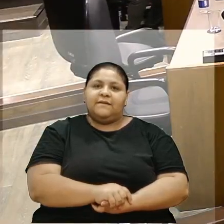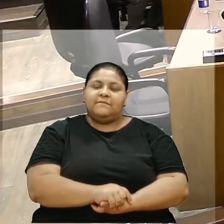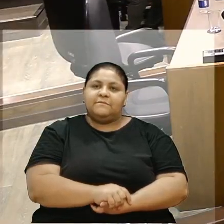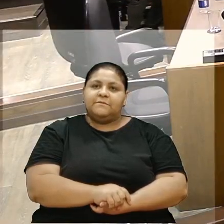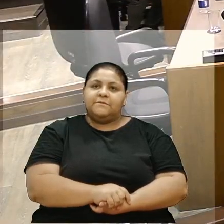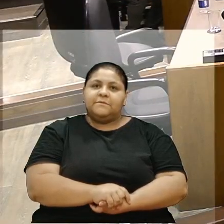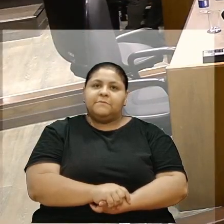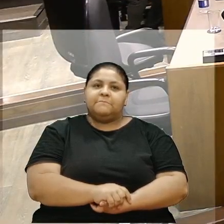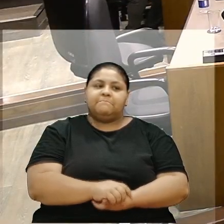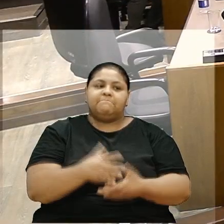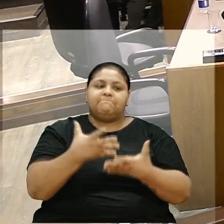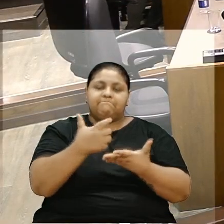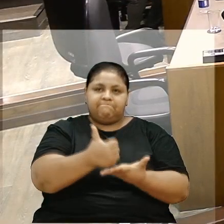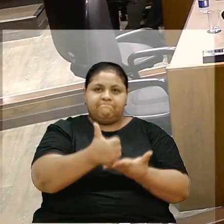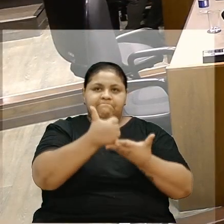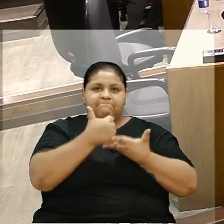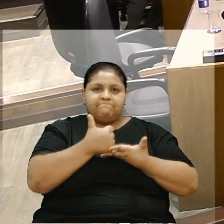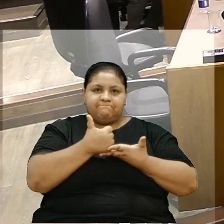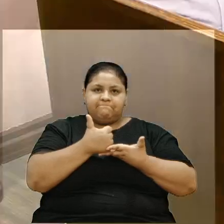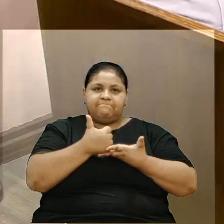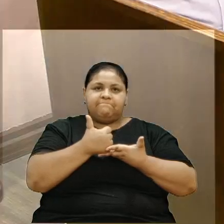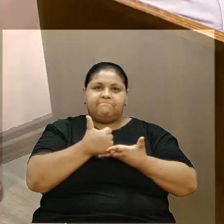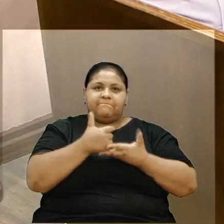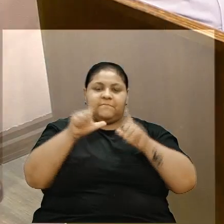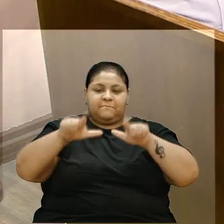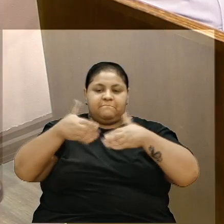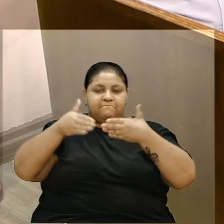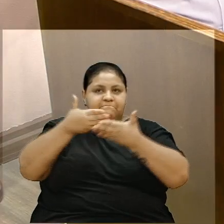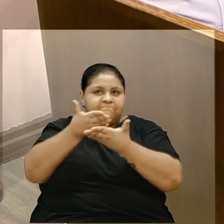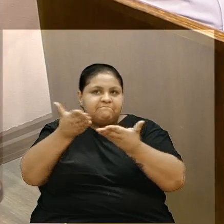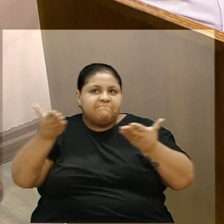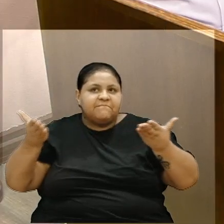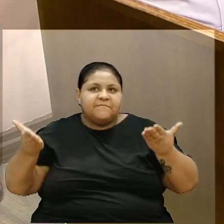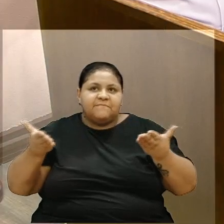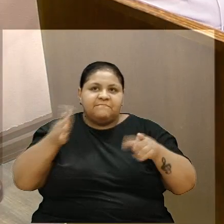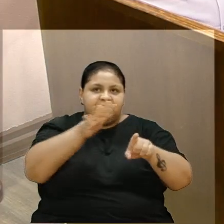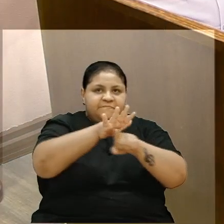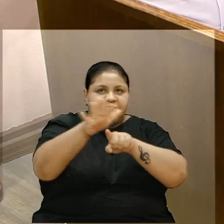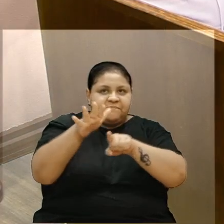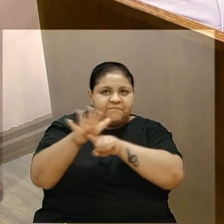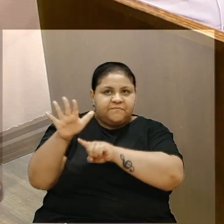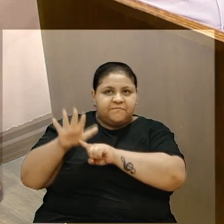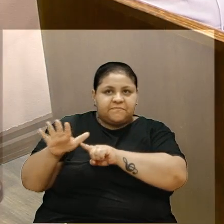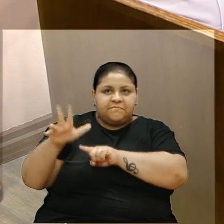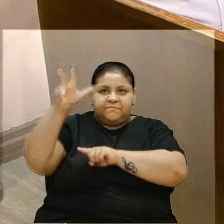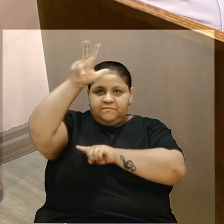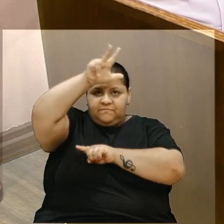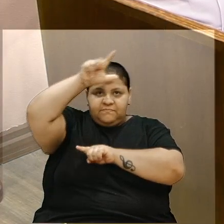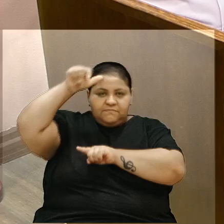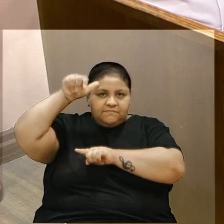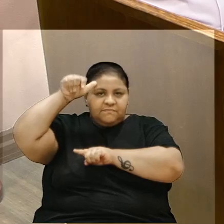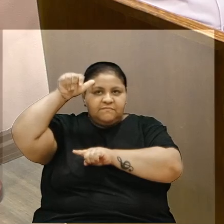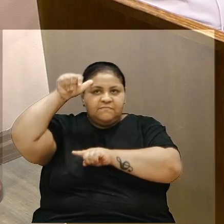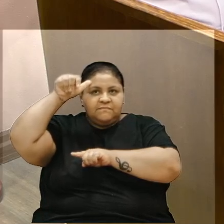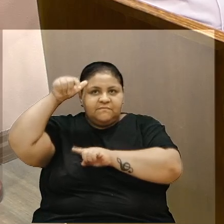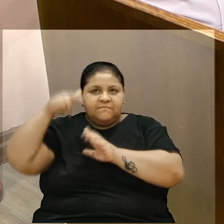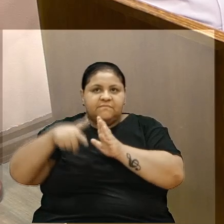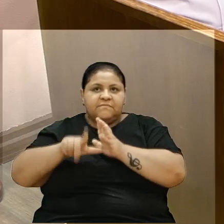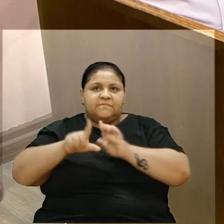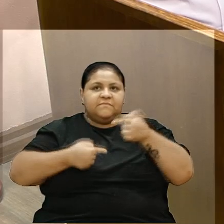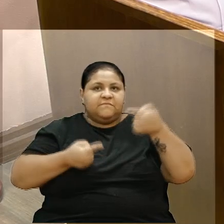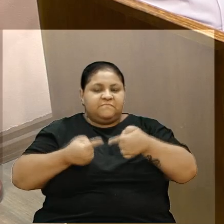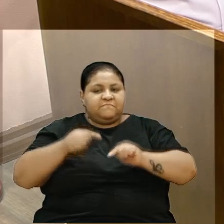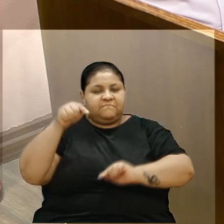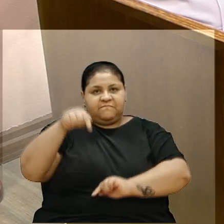Contem comigo porque precisar. As portas do meu gabinete vão estar sempre abertas para levar demandas para o prefeito antes mesmo de, muitas vezes, vir discussões para